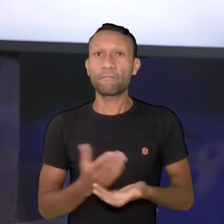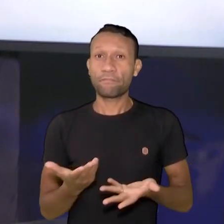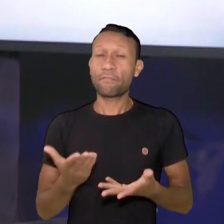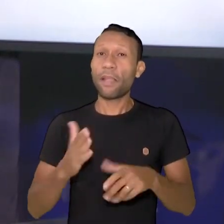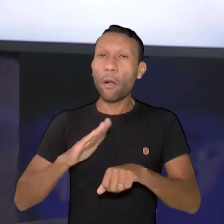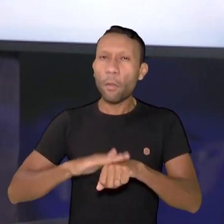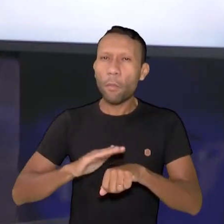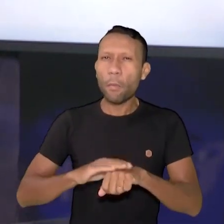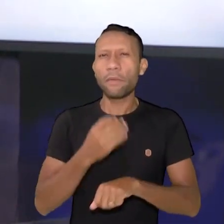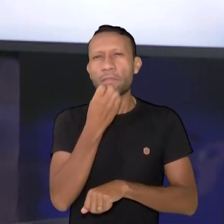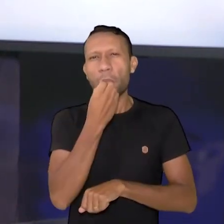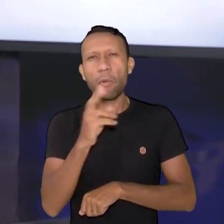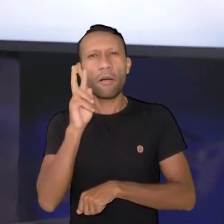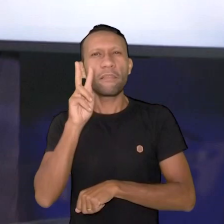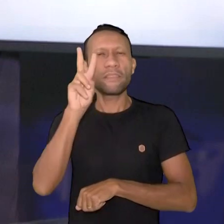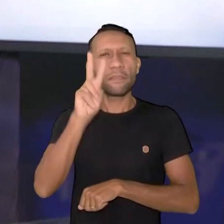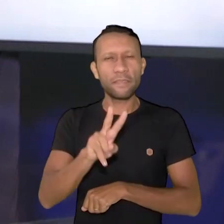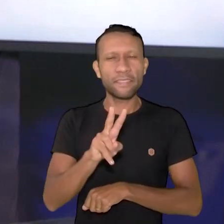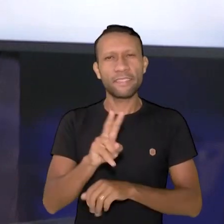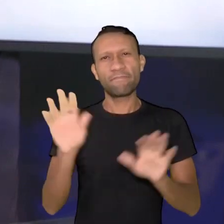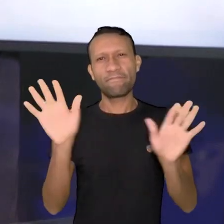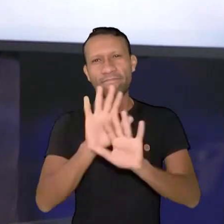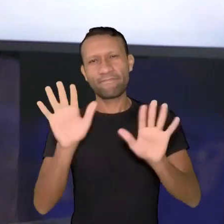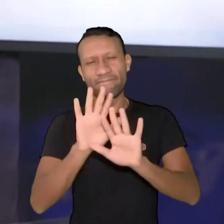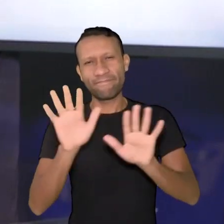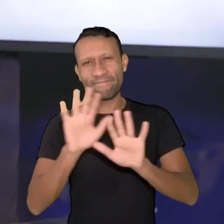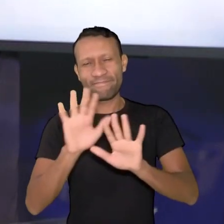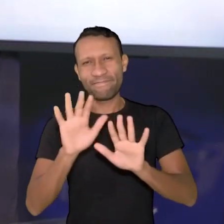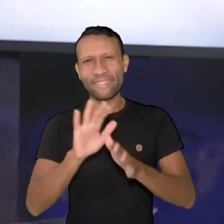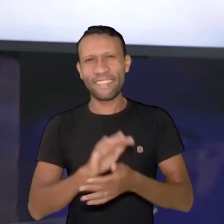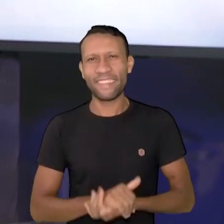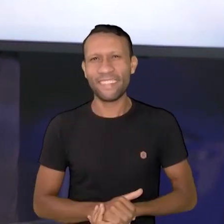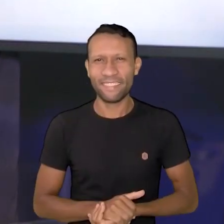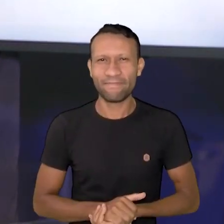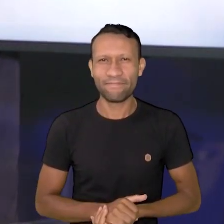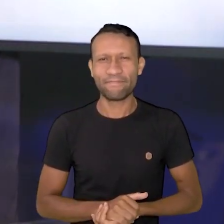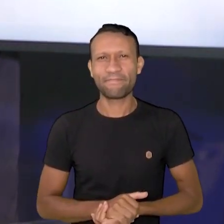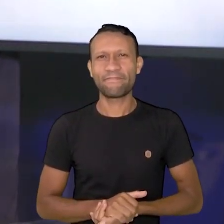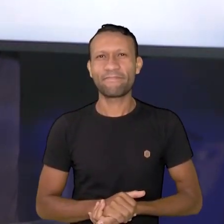muito bom rever vocês e a gente se vê em um próximo momento. Até a próxima aula. Tchau, tchau!